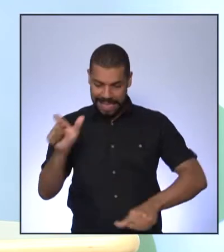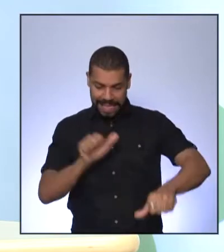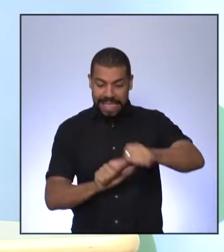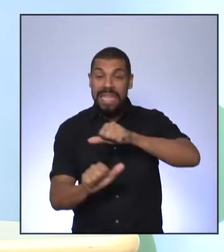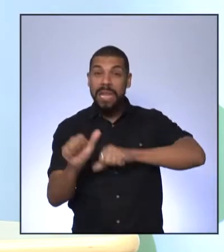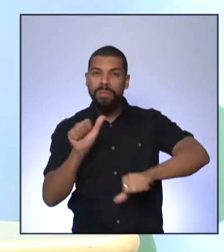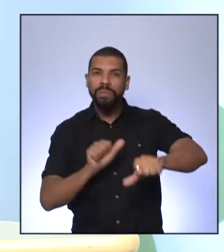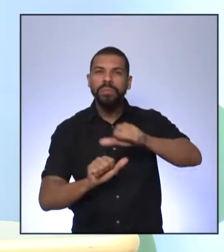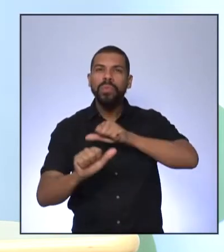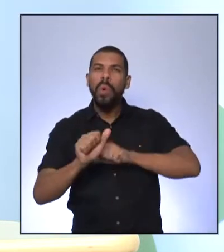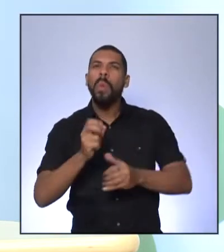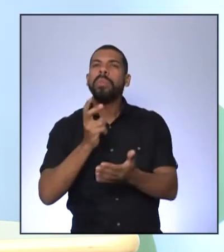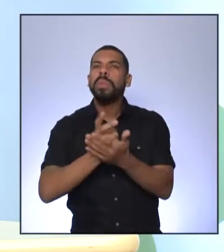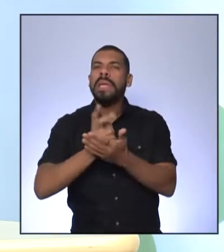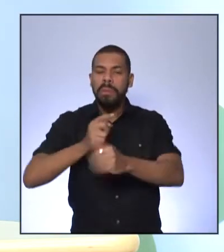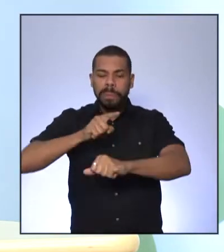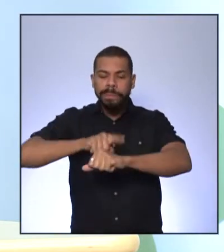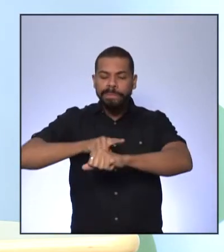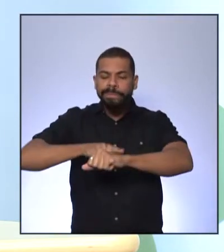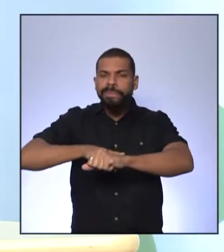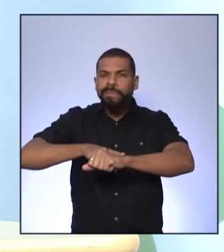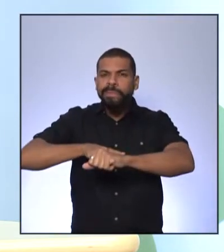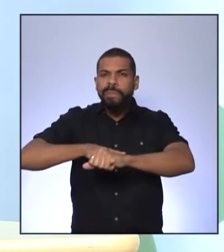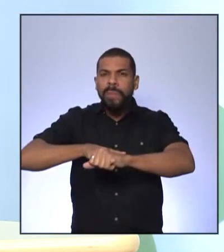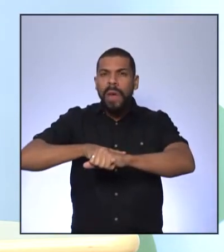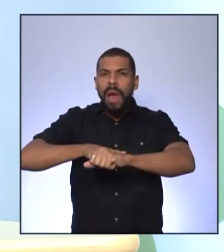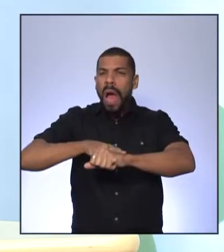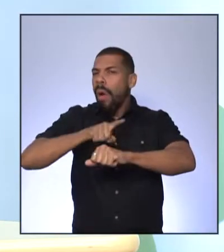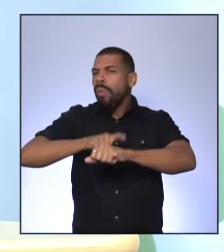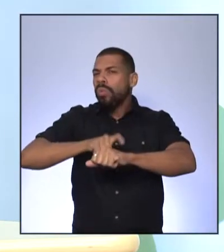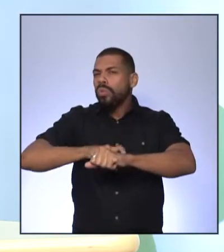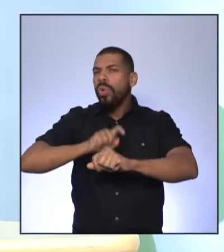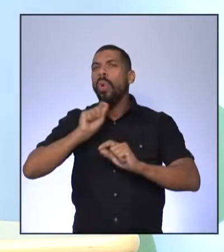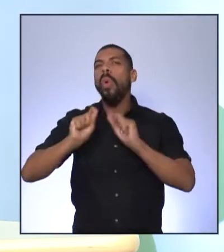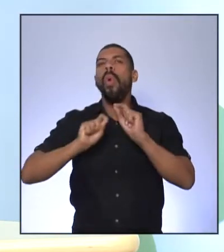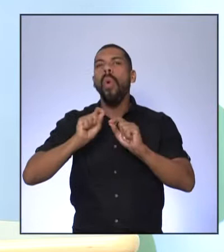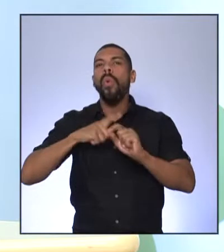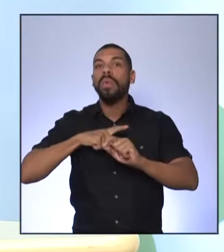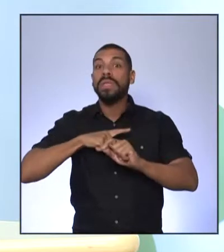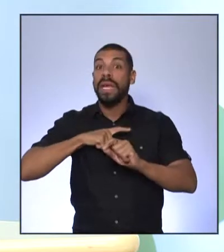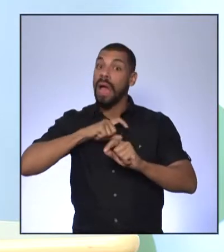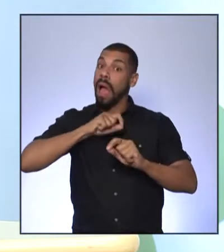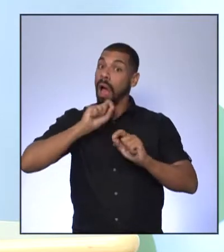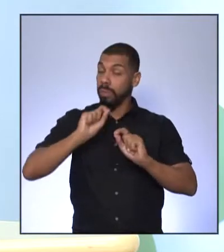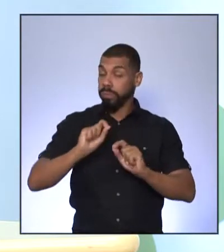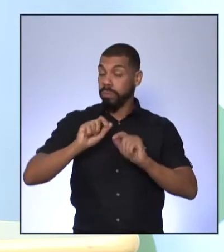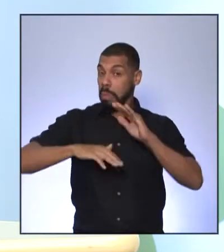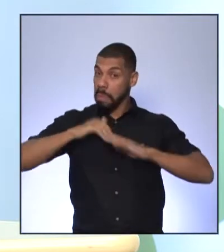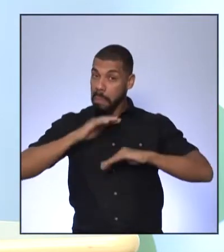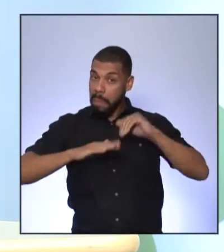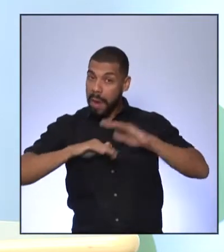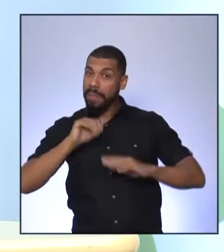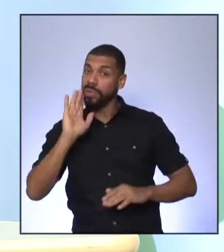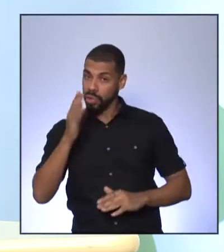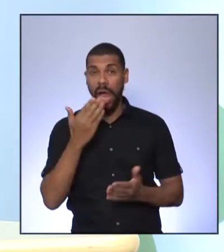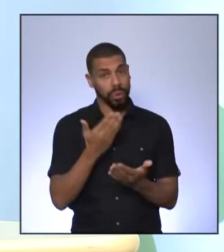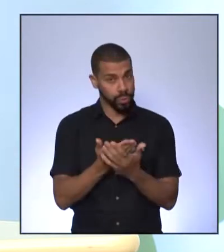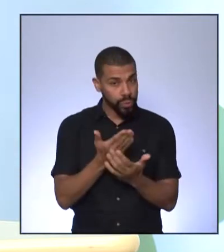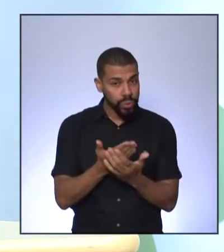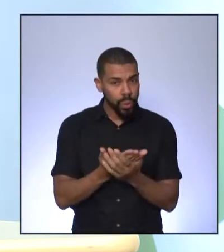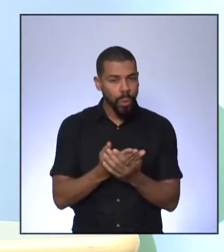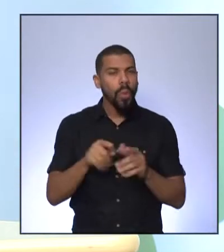transformações, elas têm o seu tempo influenciado através de alguns fatores, né, que a gente estudou ali.